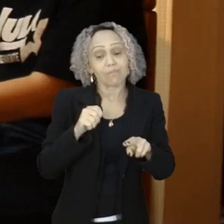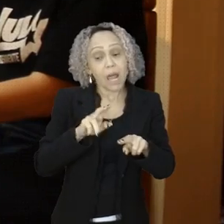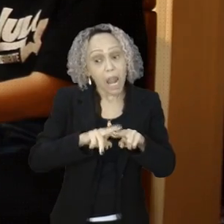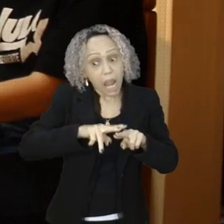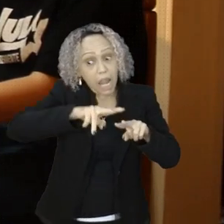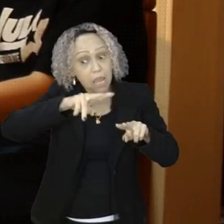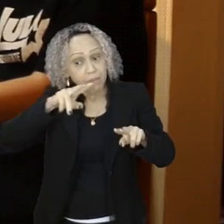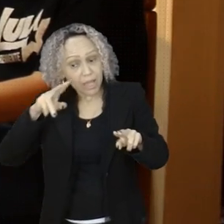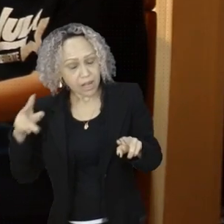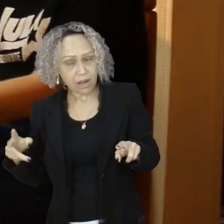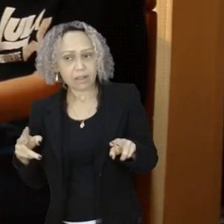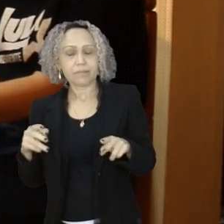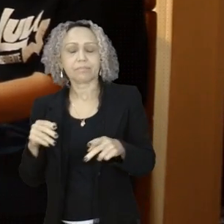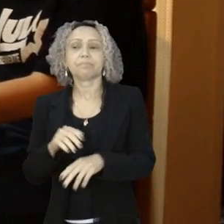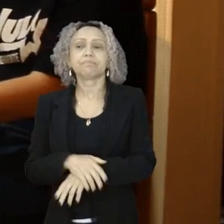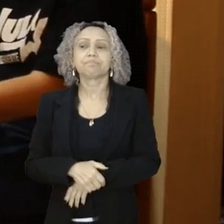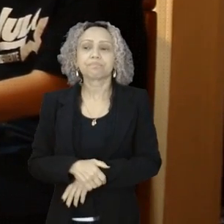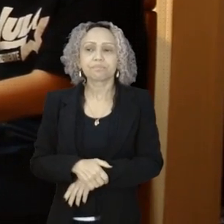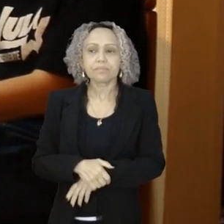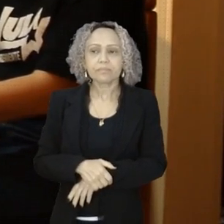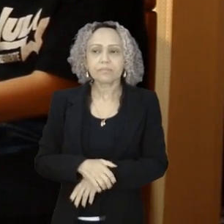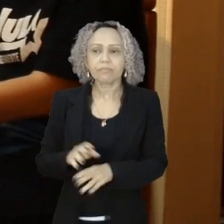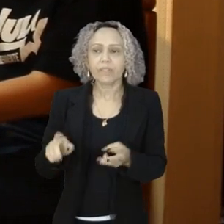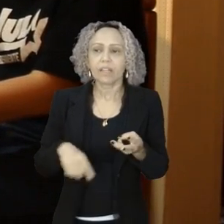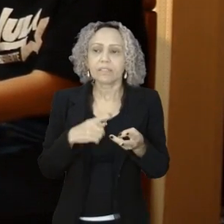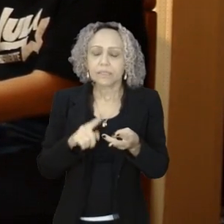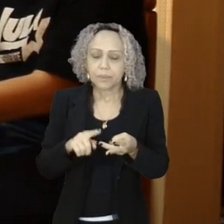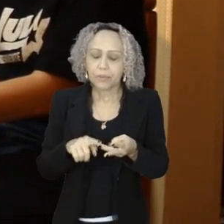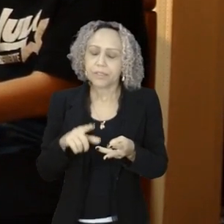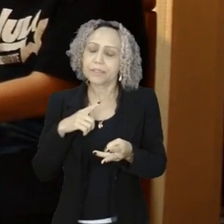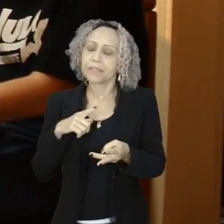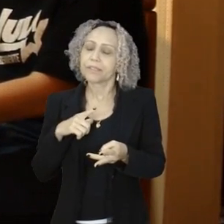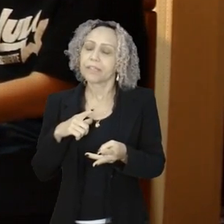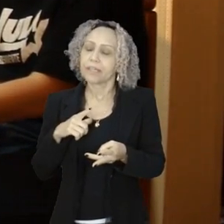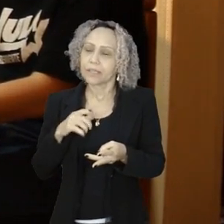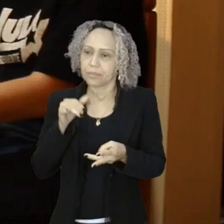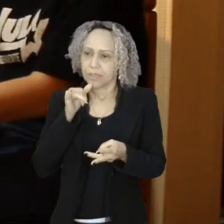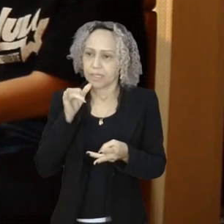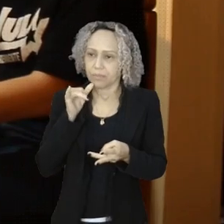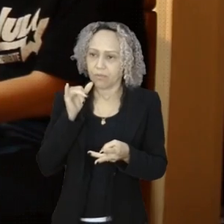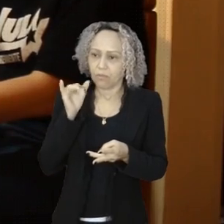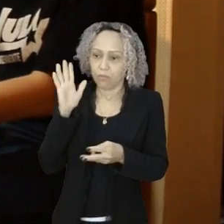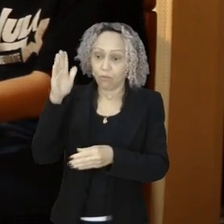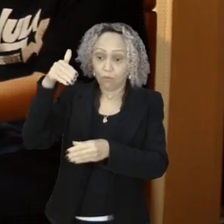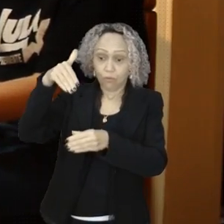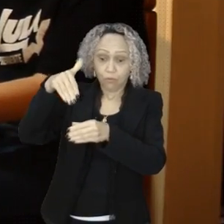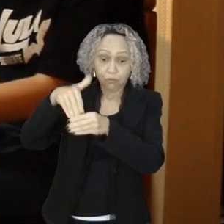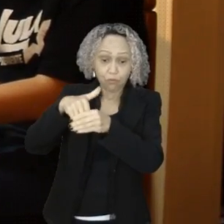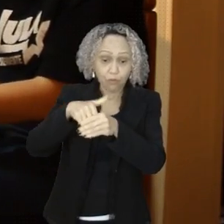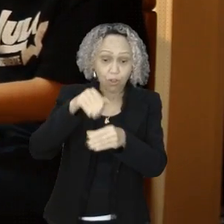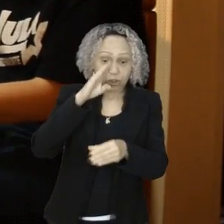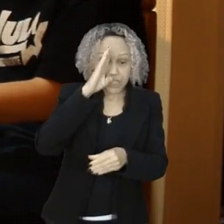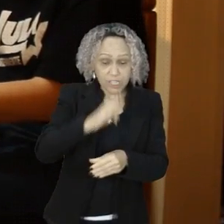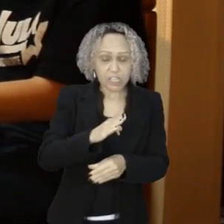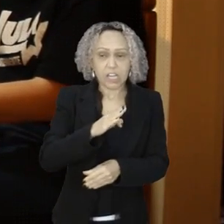era primeiras diretas já, depois a Constituinte, né? Tudo isso eram temas que estavam,